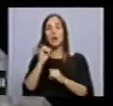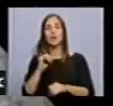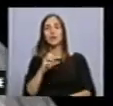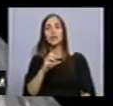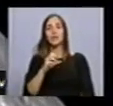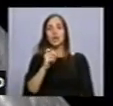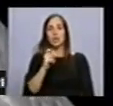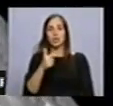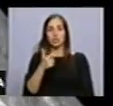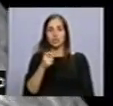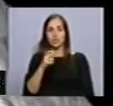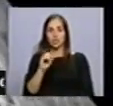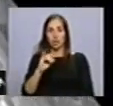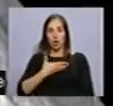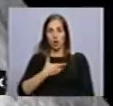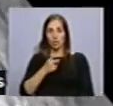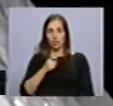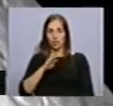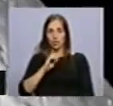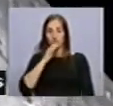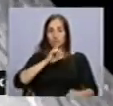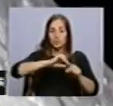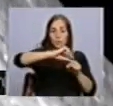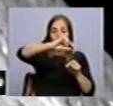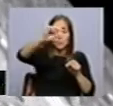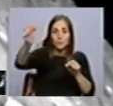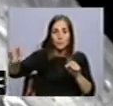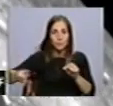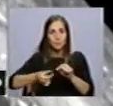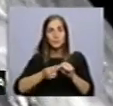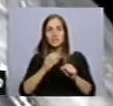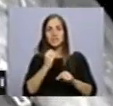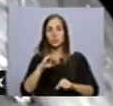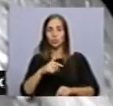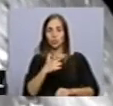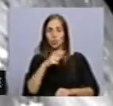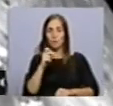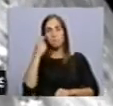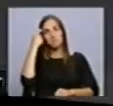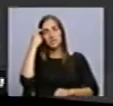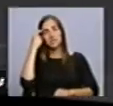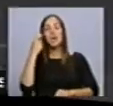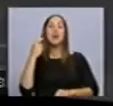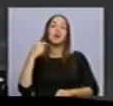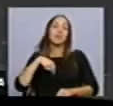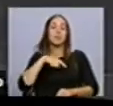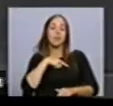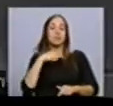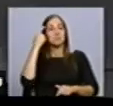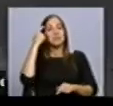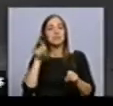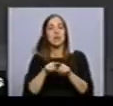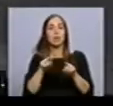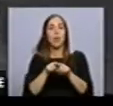diz que a cintura dos asteroides, se calhar, tem uma origem diferente daquela que nós pensávamos. Nós pensávamos que a cintura dos asteroides correspondia, de facto, aos restos de formação